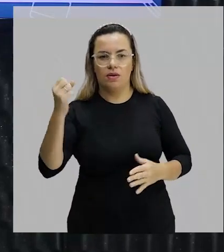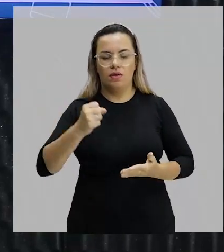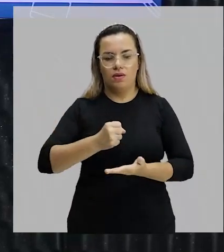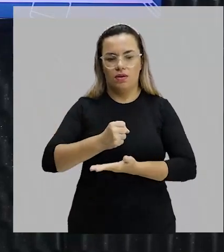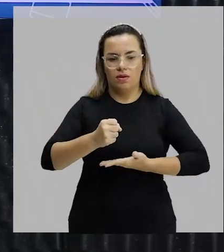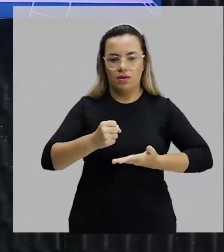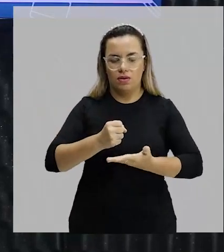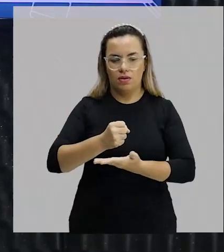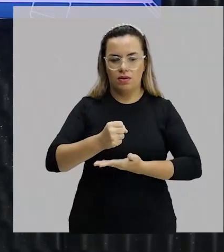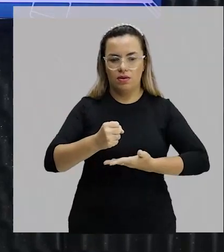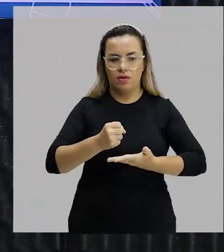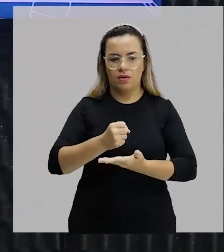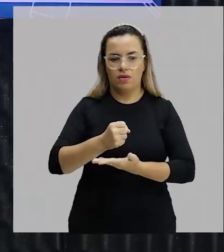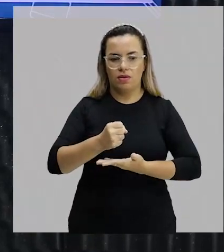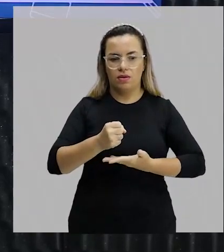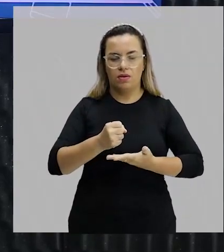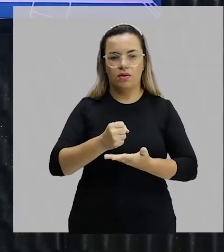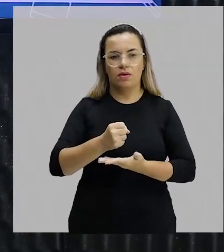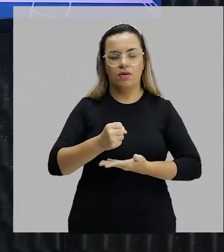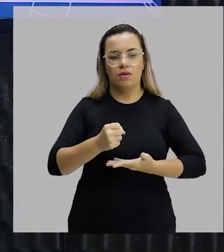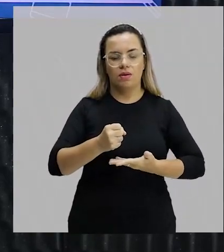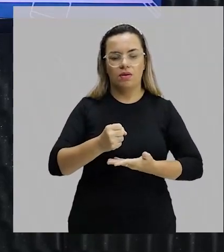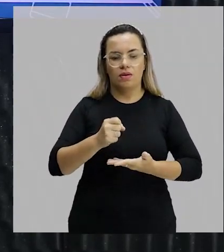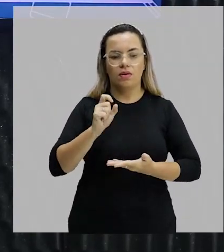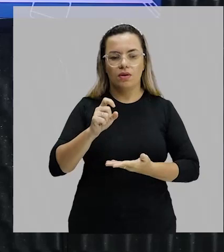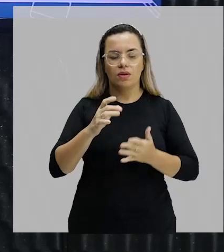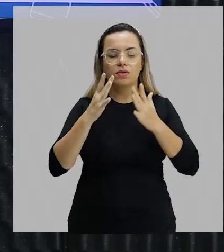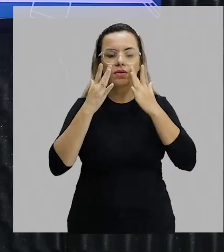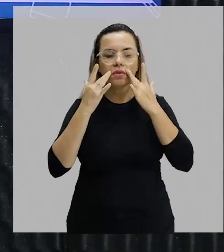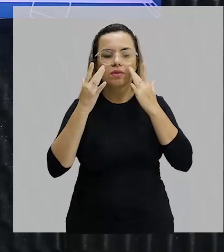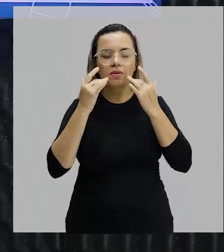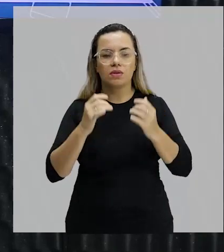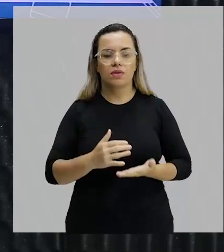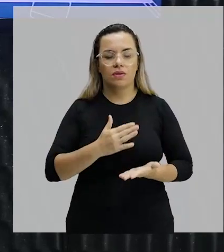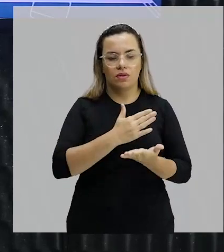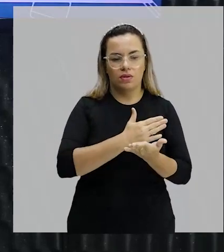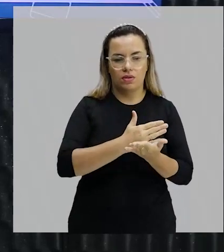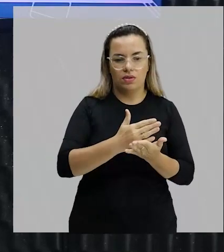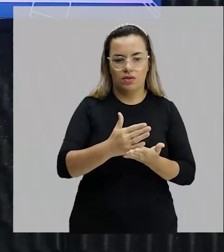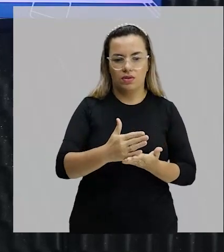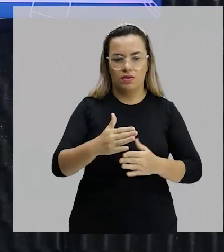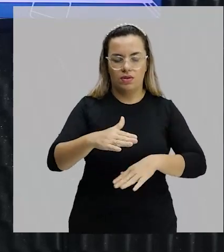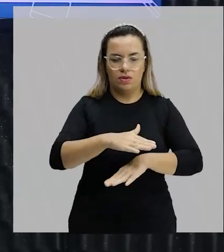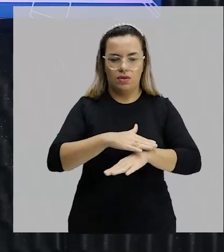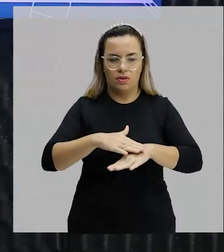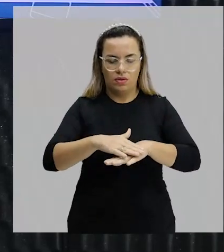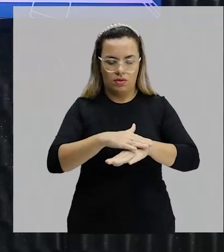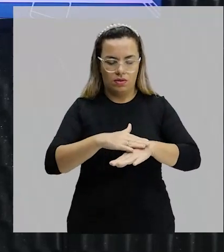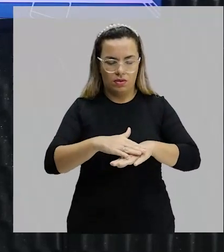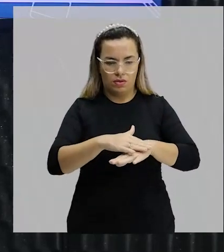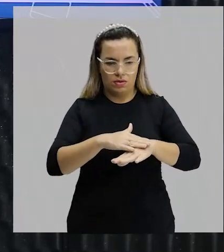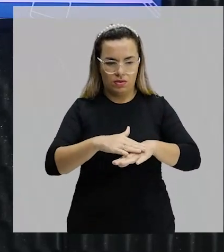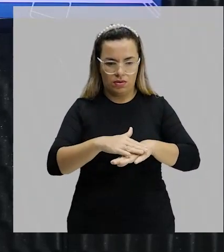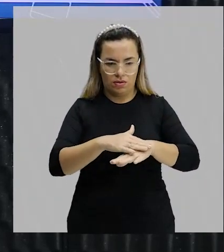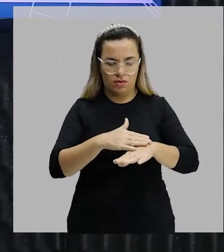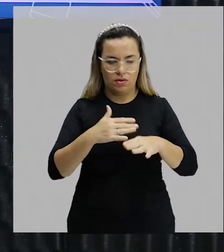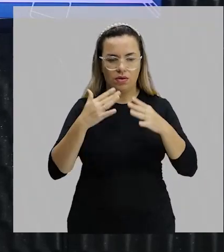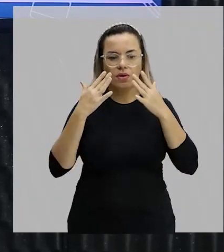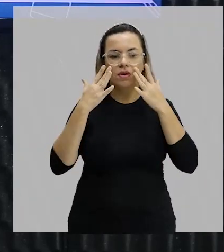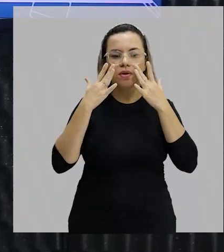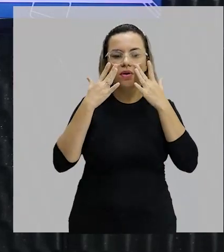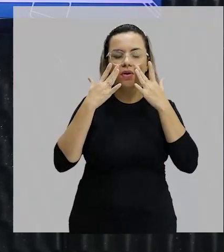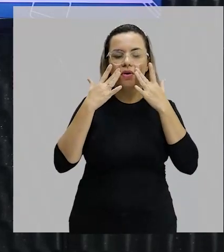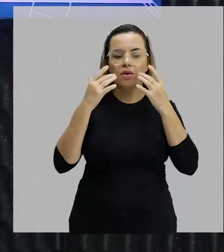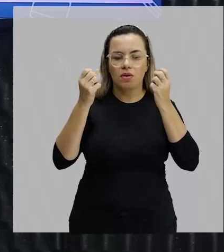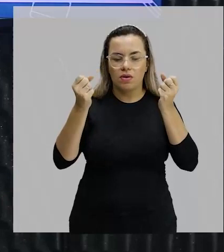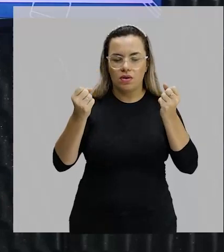assim por alto, para a gente ter uma noção de como acontece, certo? Para começo de conversa, o teatro em si, ele tem o que a gente chama de uma tríade essencial de elementos,